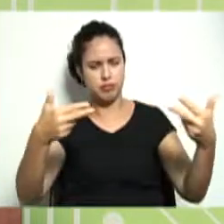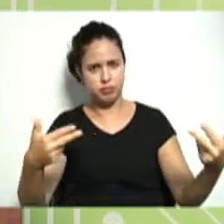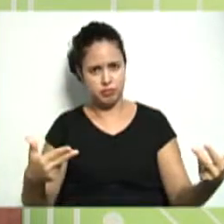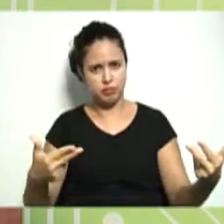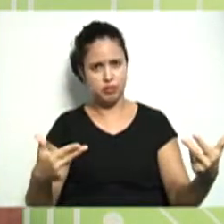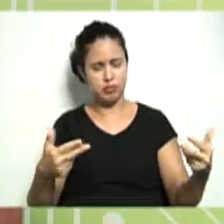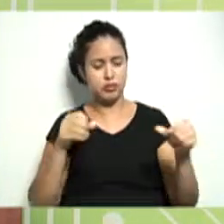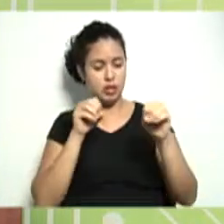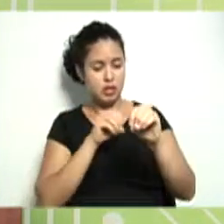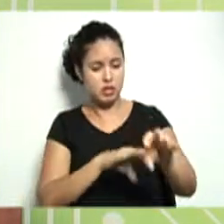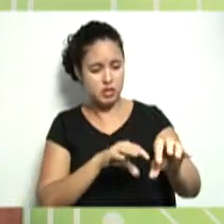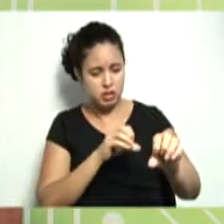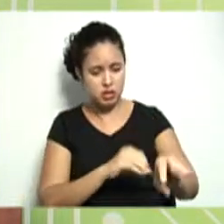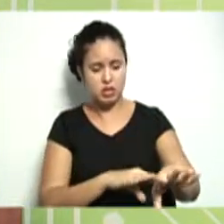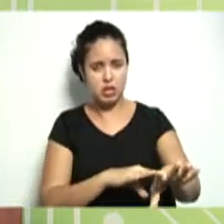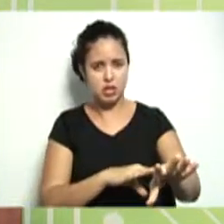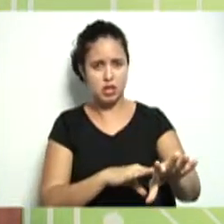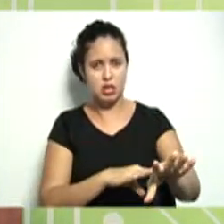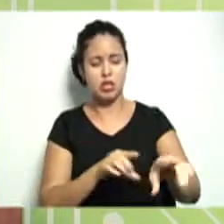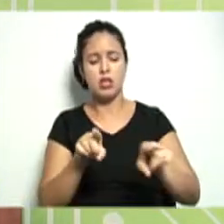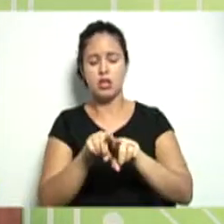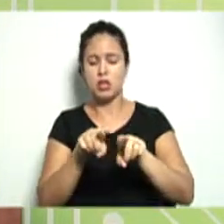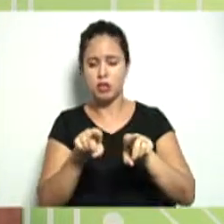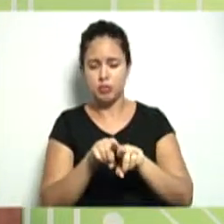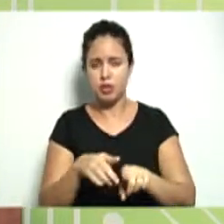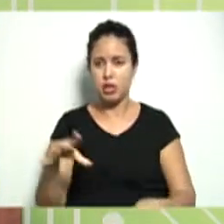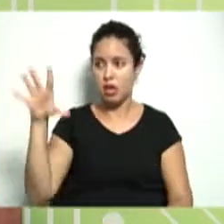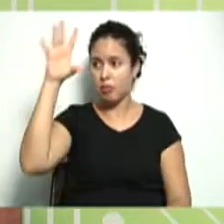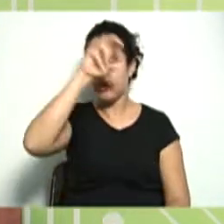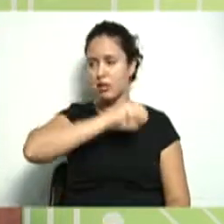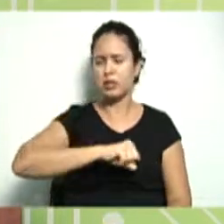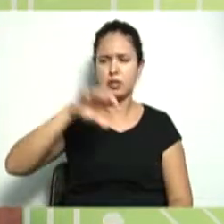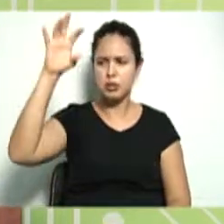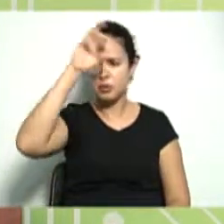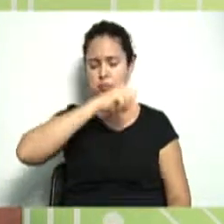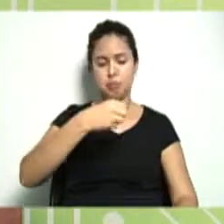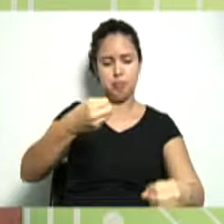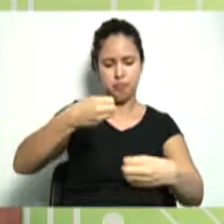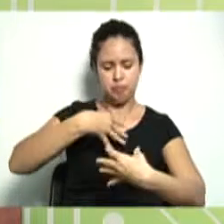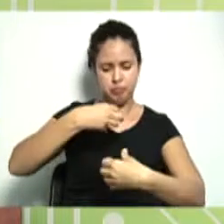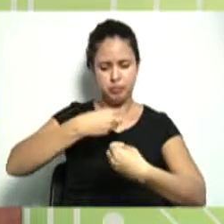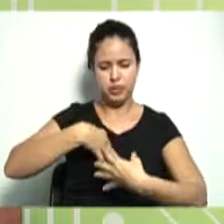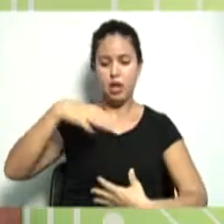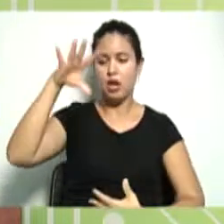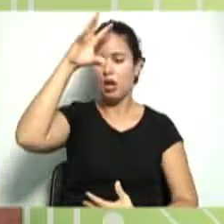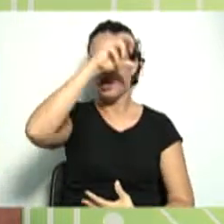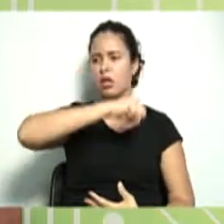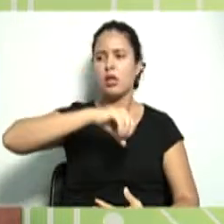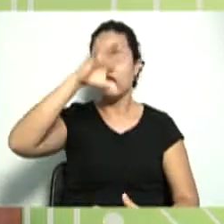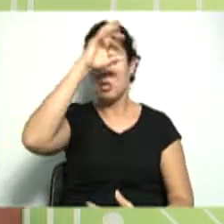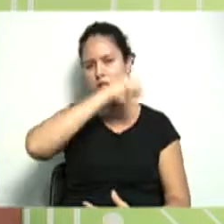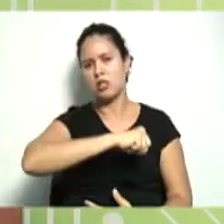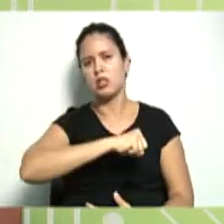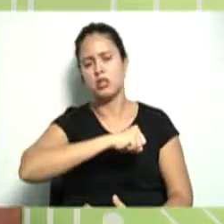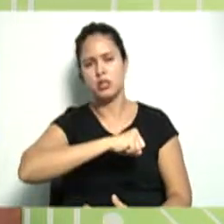ato de aprender a fazer essa ferramenta, a fazer essa comida, a fazer esse cultivo, ele se